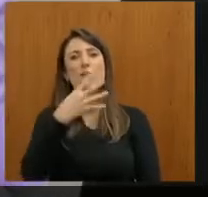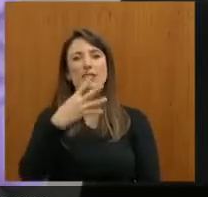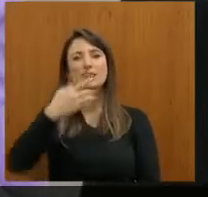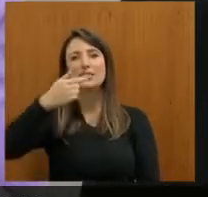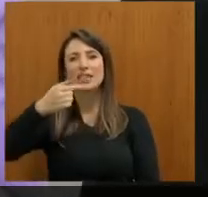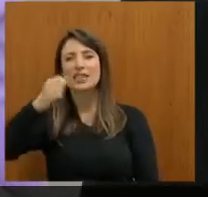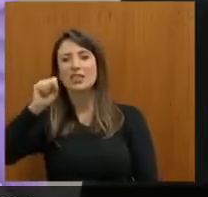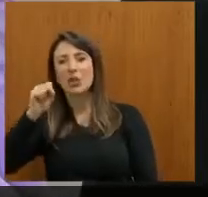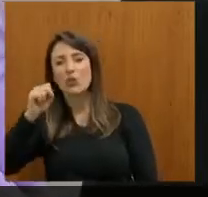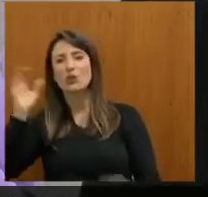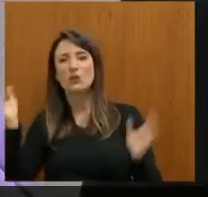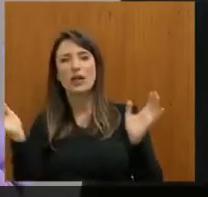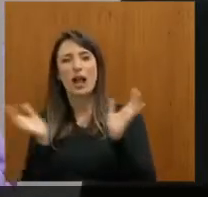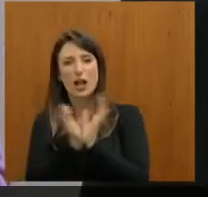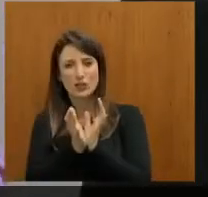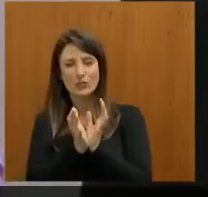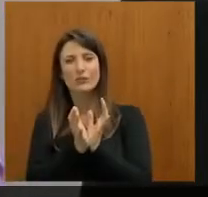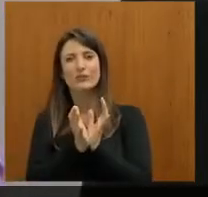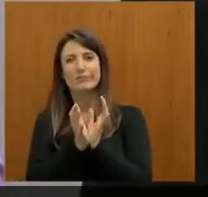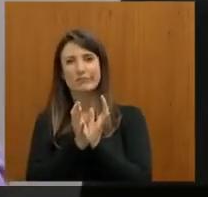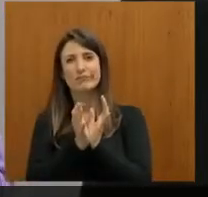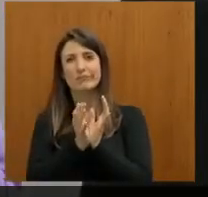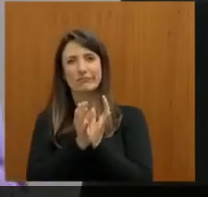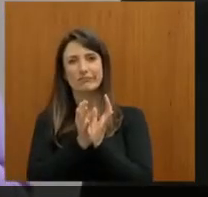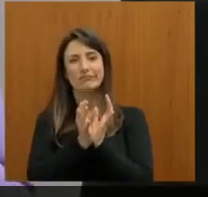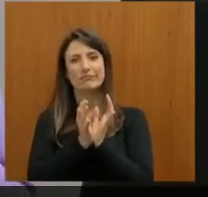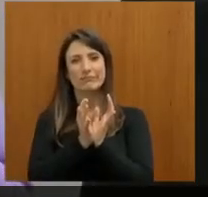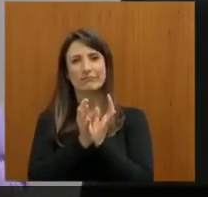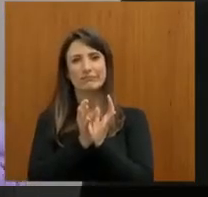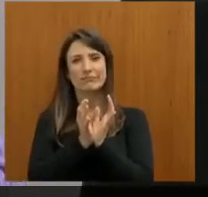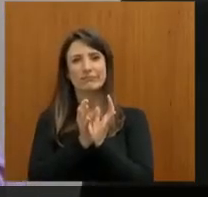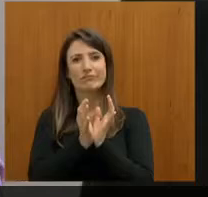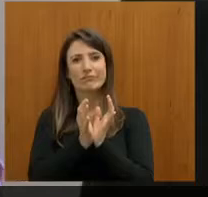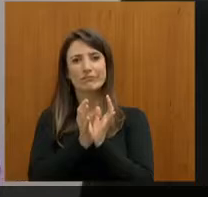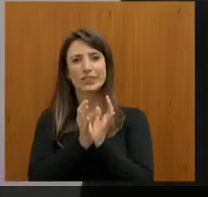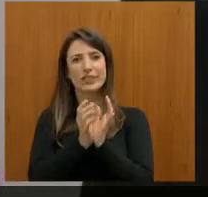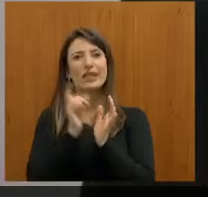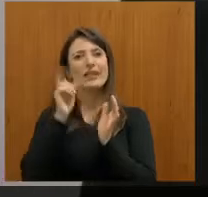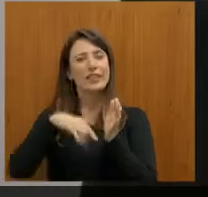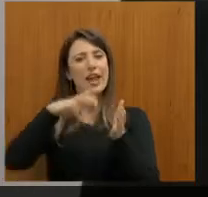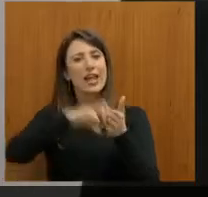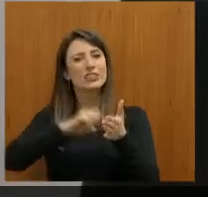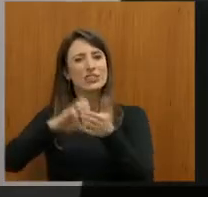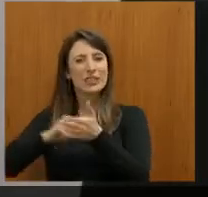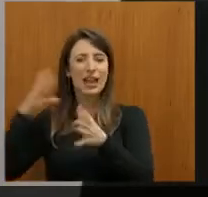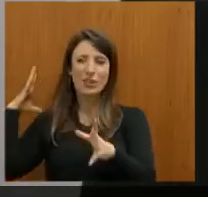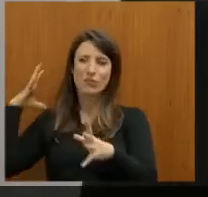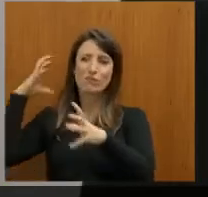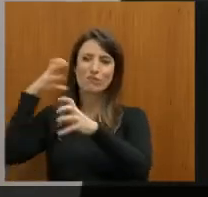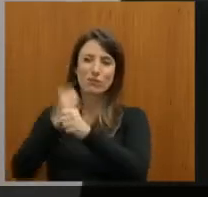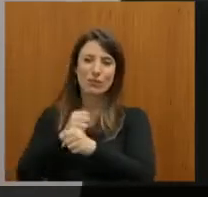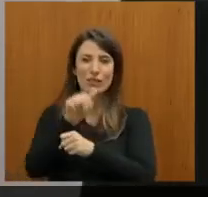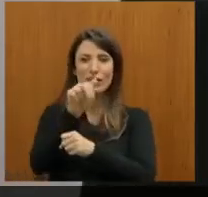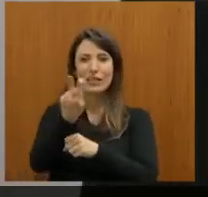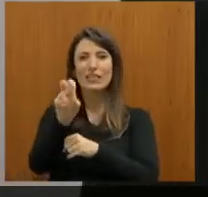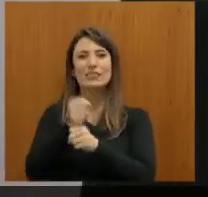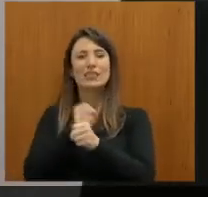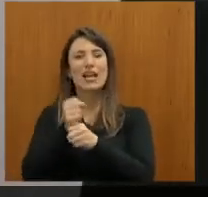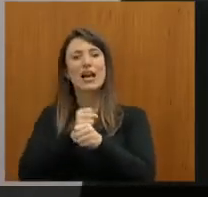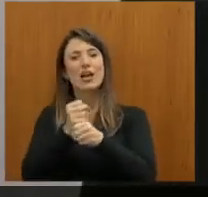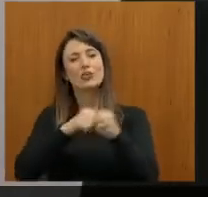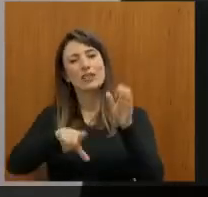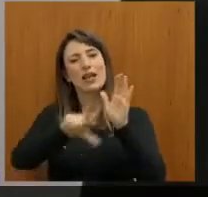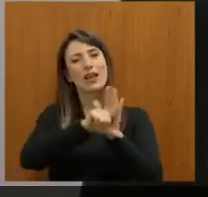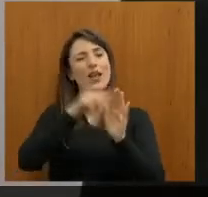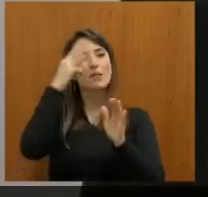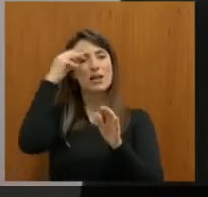1478 casos é que estão registrados em 15 anos da Lei Maria da Penha